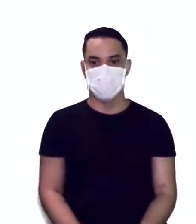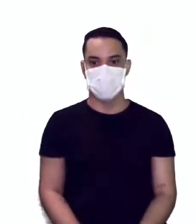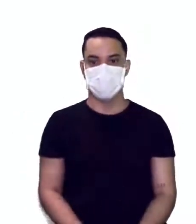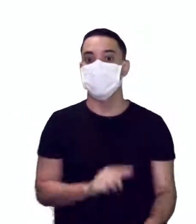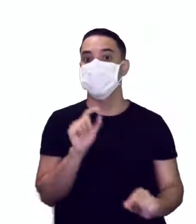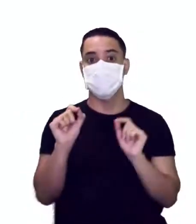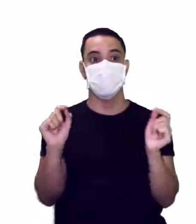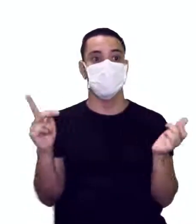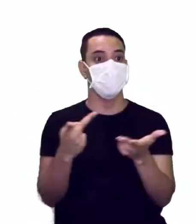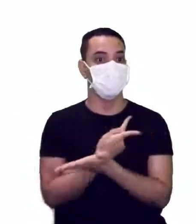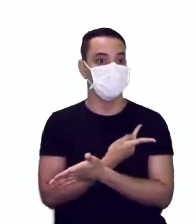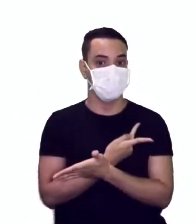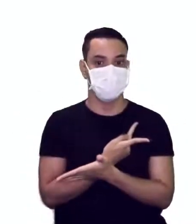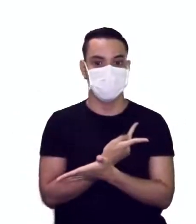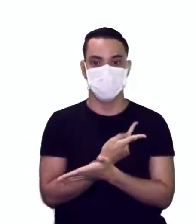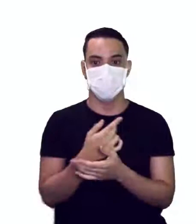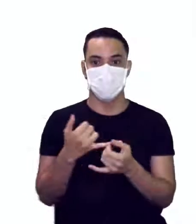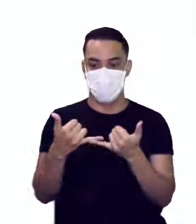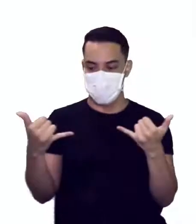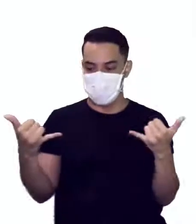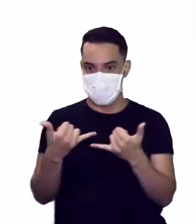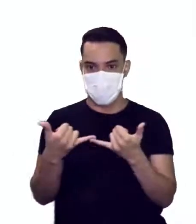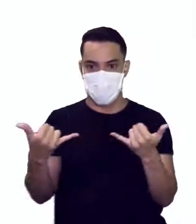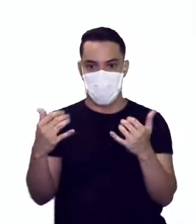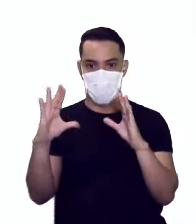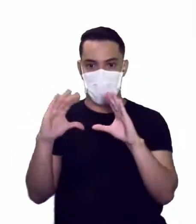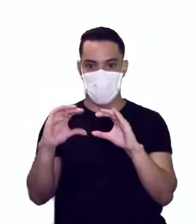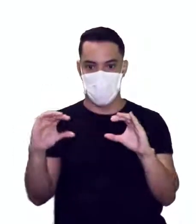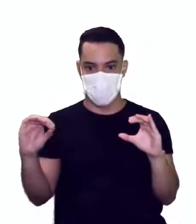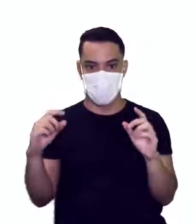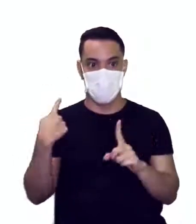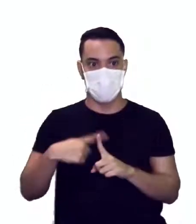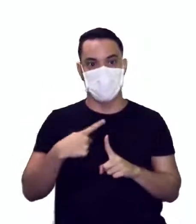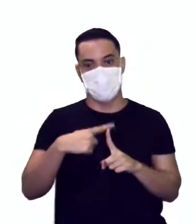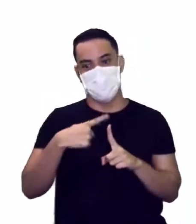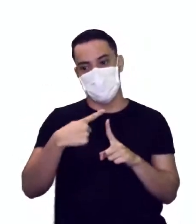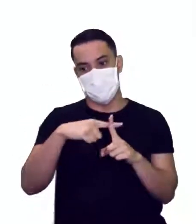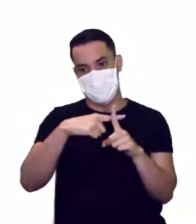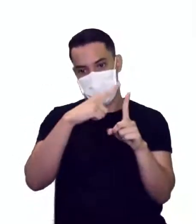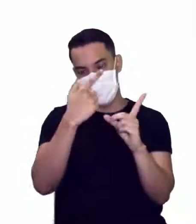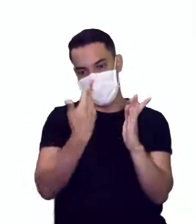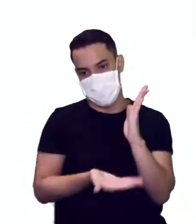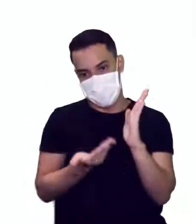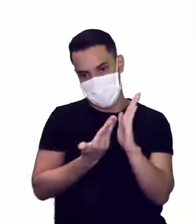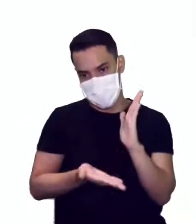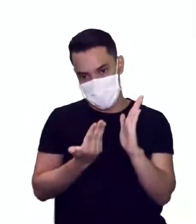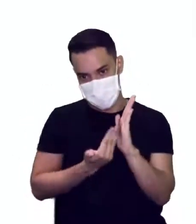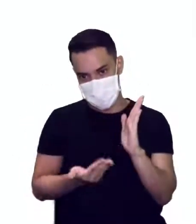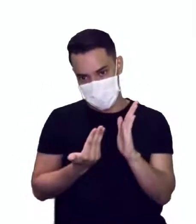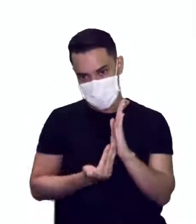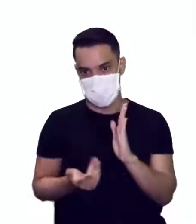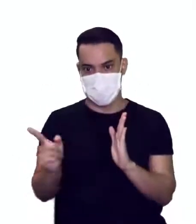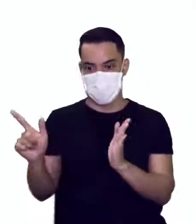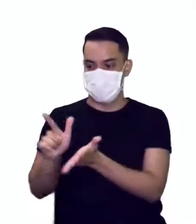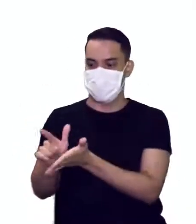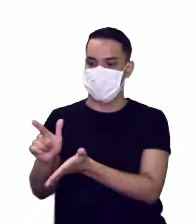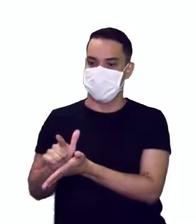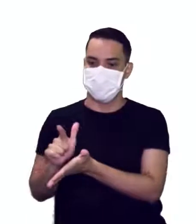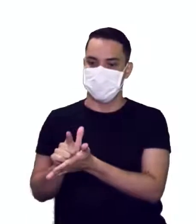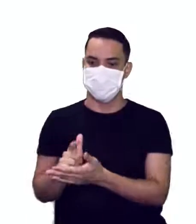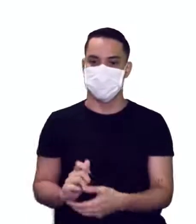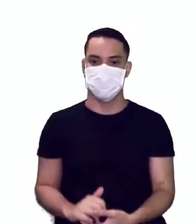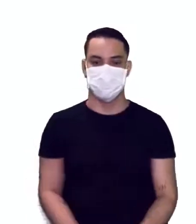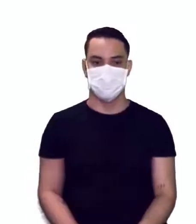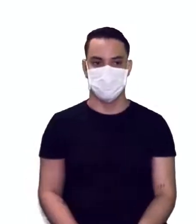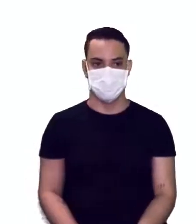que aconteceu? O canudinho ficou positivo, ou seja, ele perdeu elétrons para o papel, tá